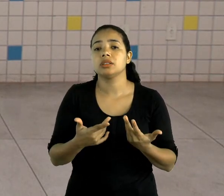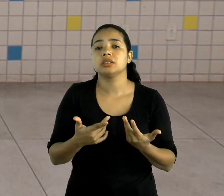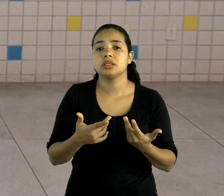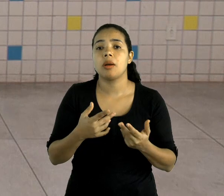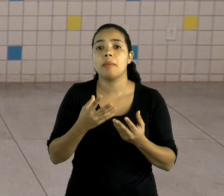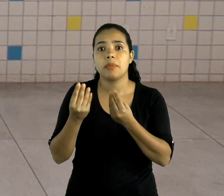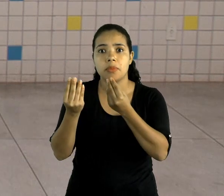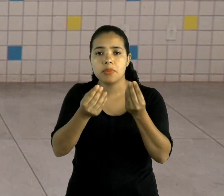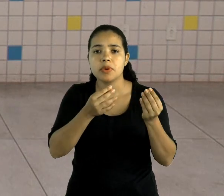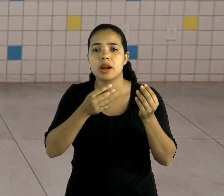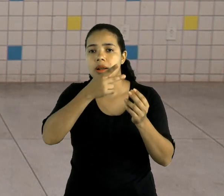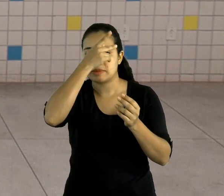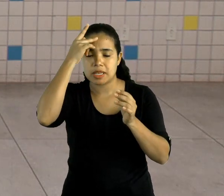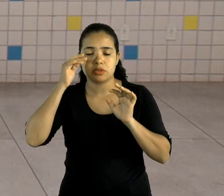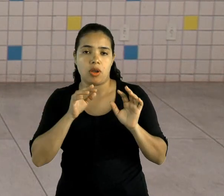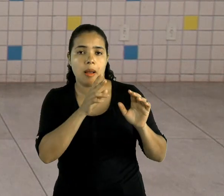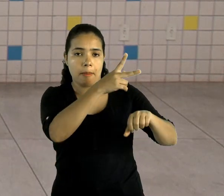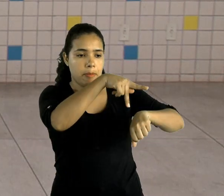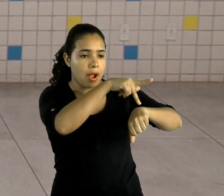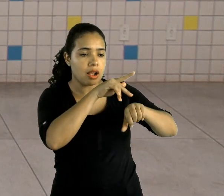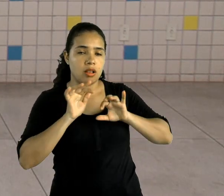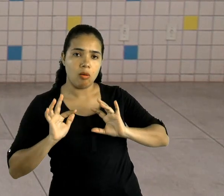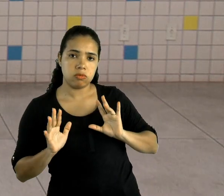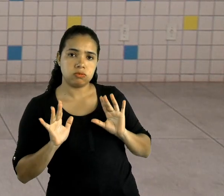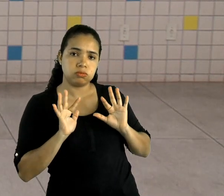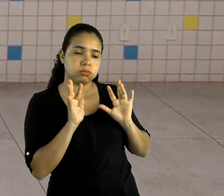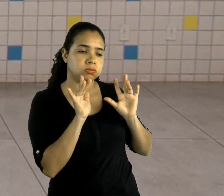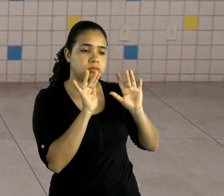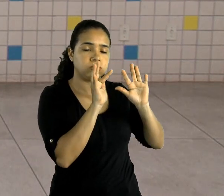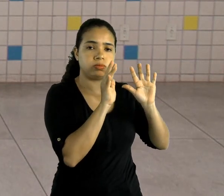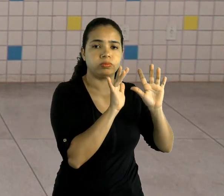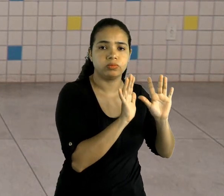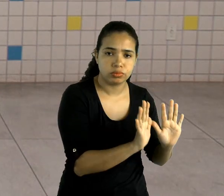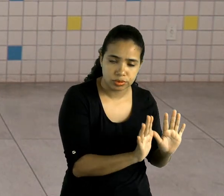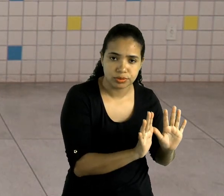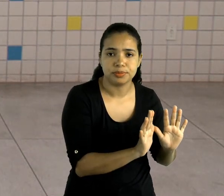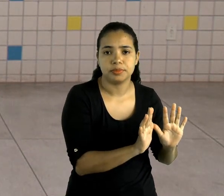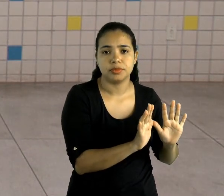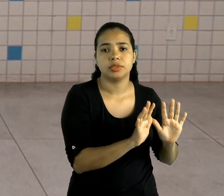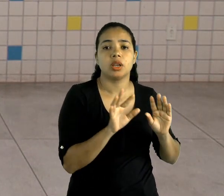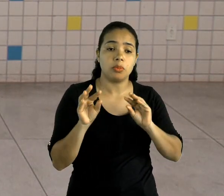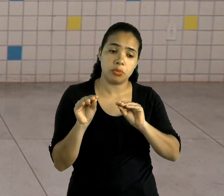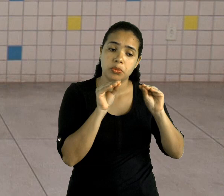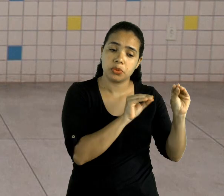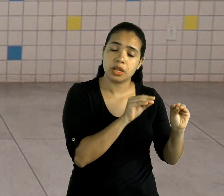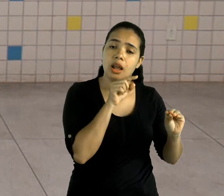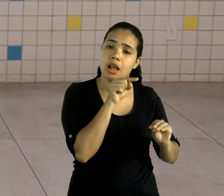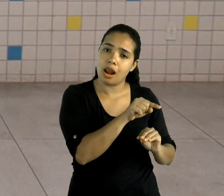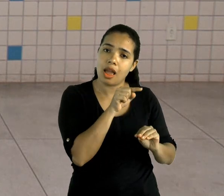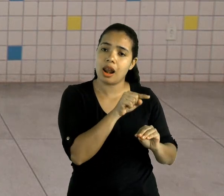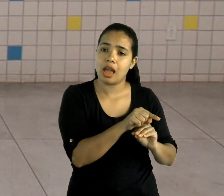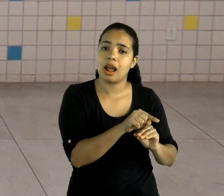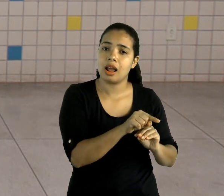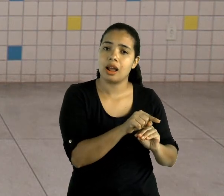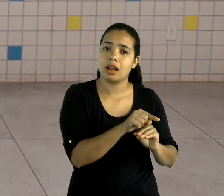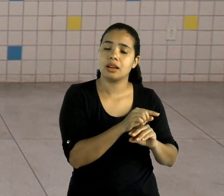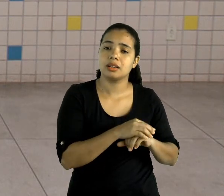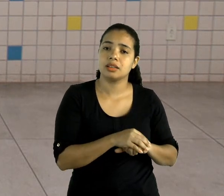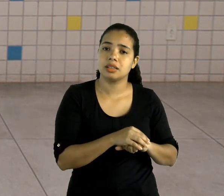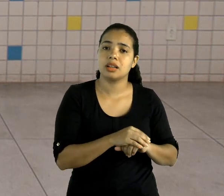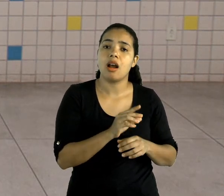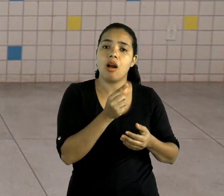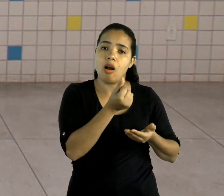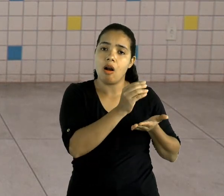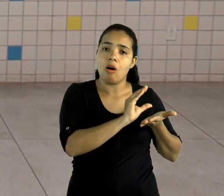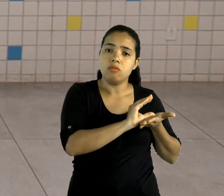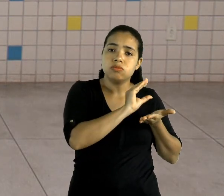muitas pessoas imigrarem para aquele determinado local, quando muitas pessoas mudarem para lá, eles vão ter que fazer um